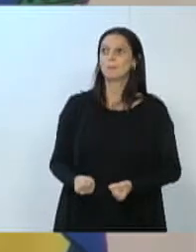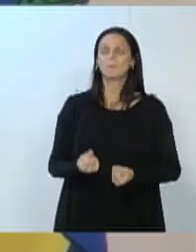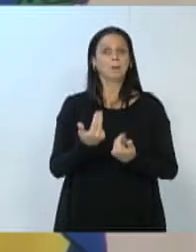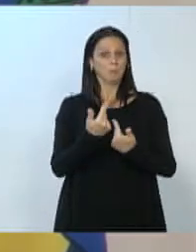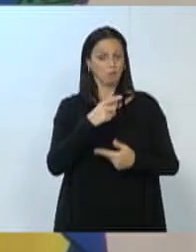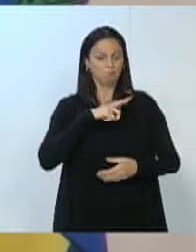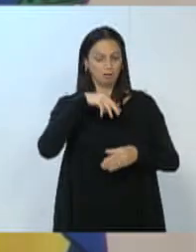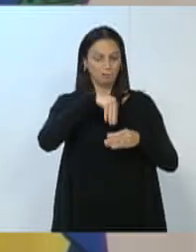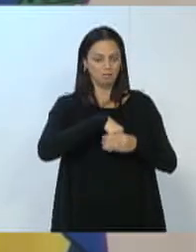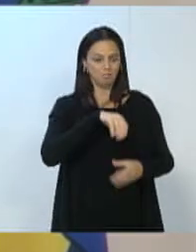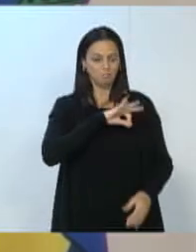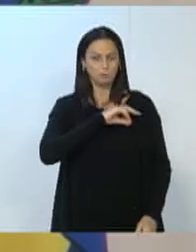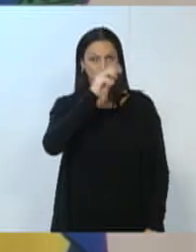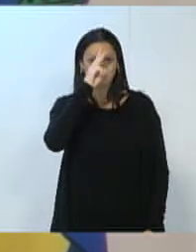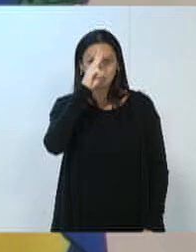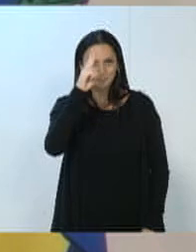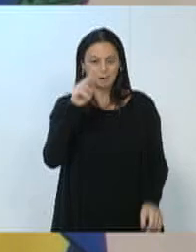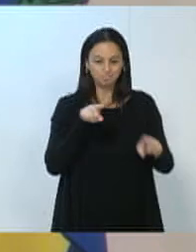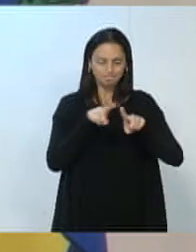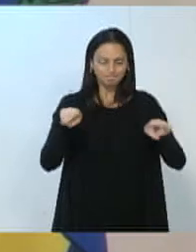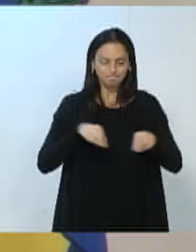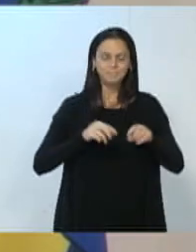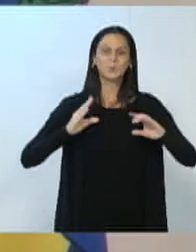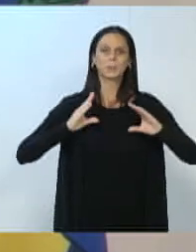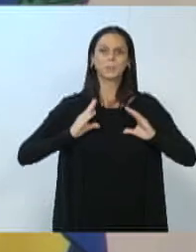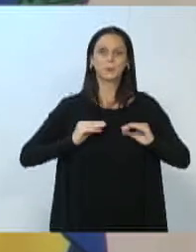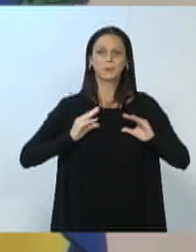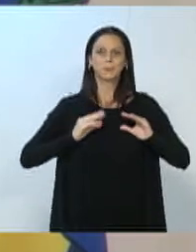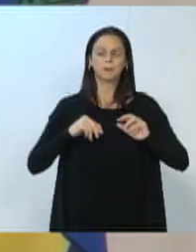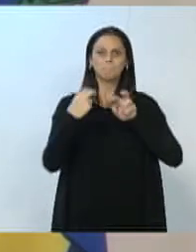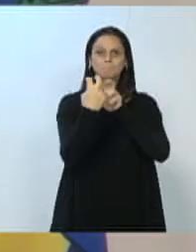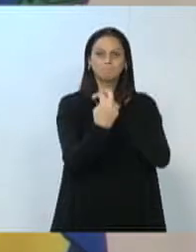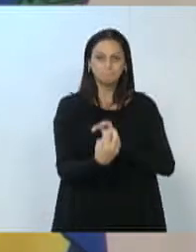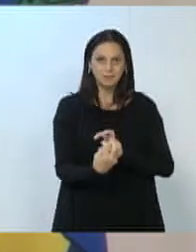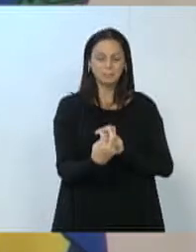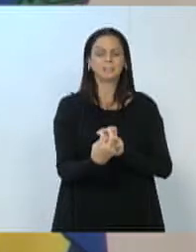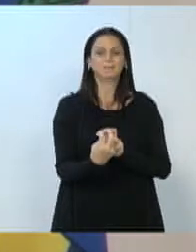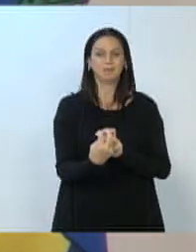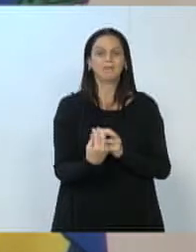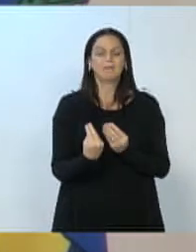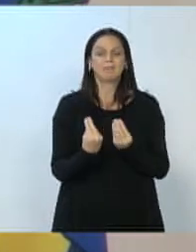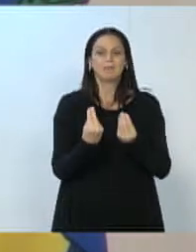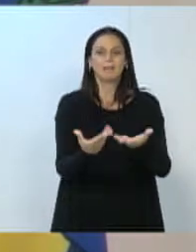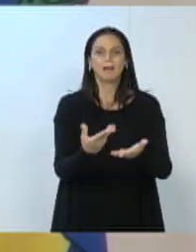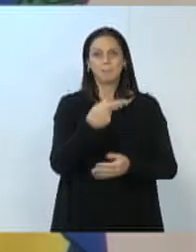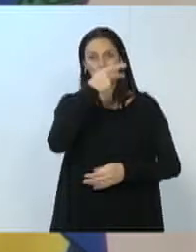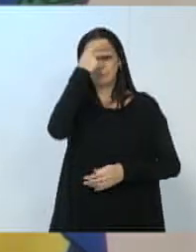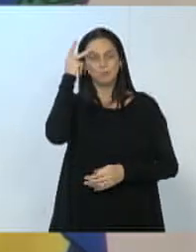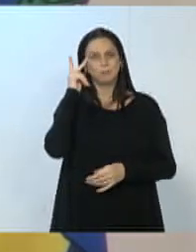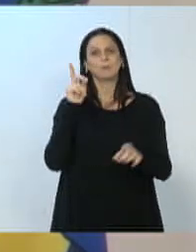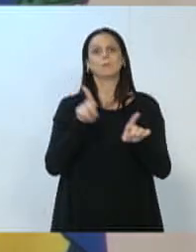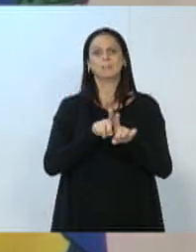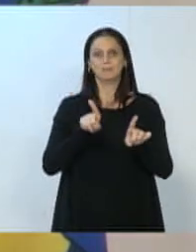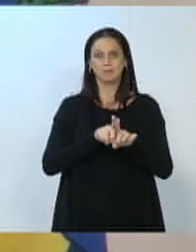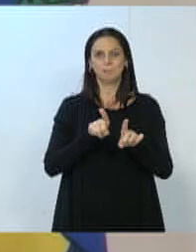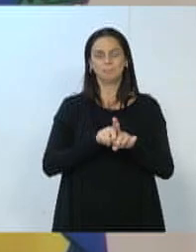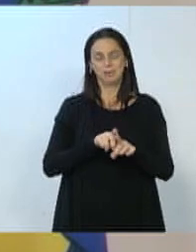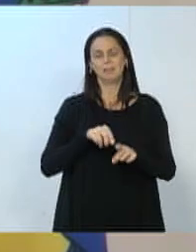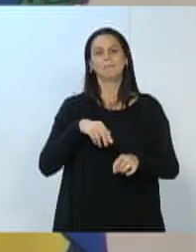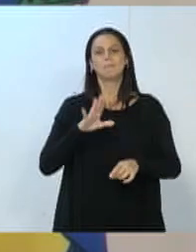polícia militar oferece um espaço confortável e isso acaba trazendo né respostas mais positivas